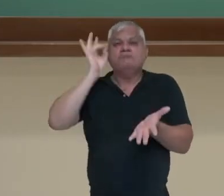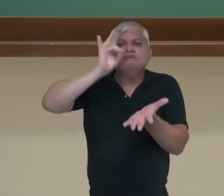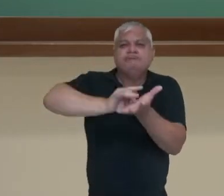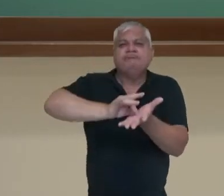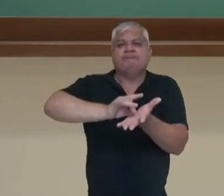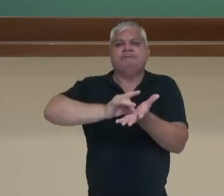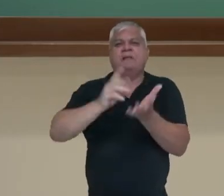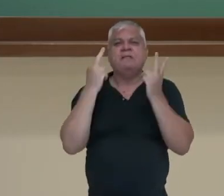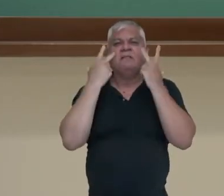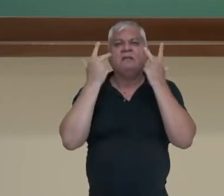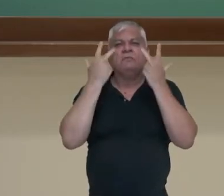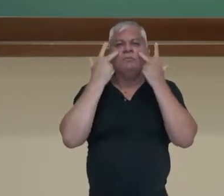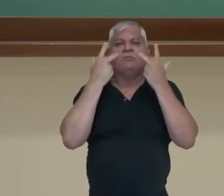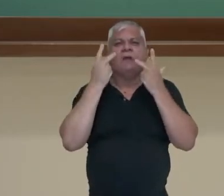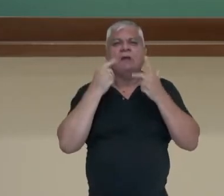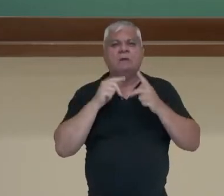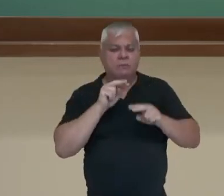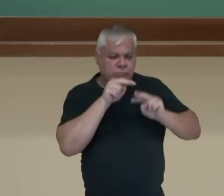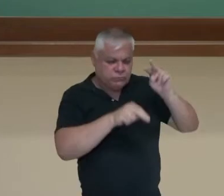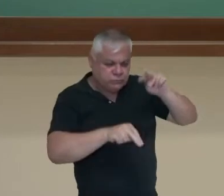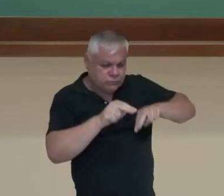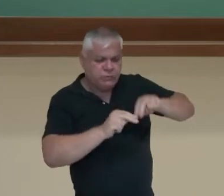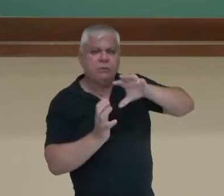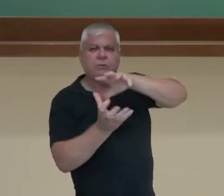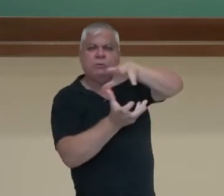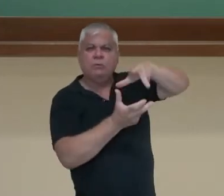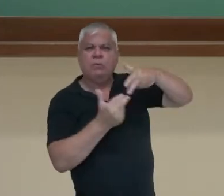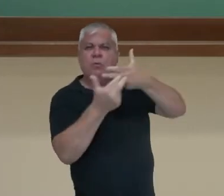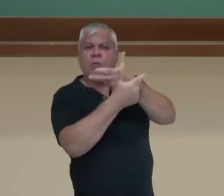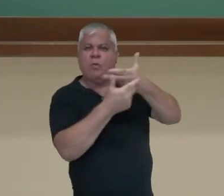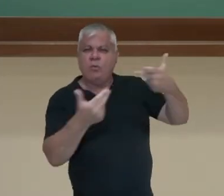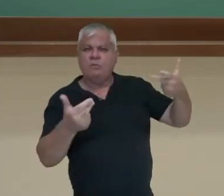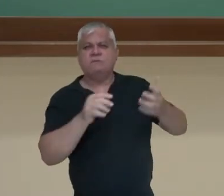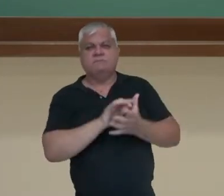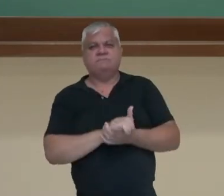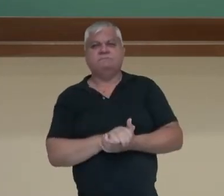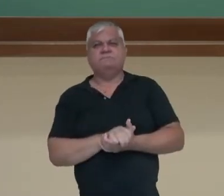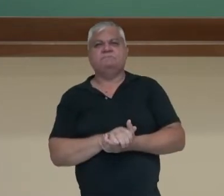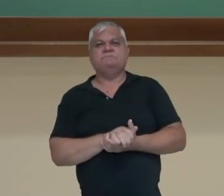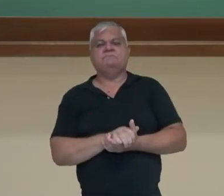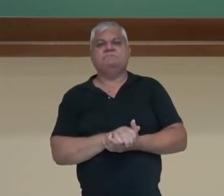a natureza, toda a natureza, né? Vamos continuar então.